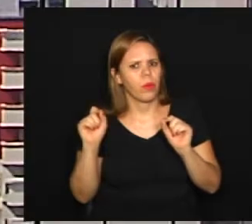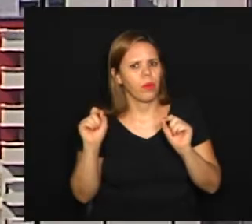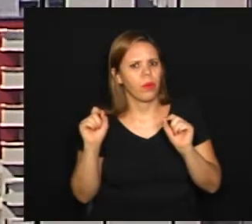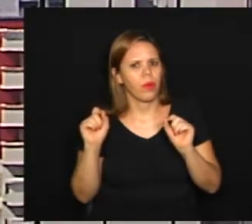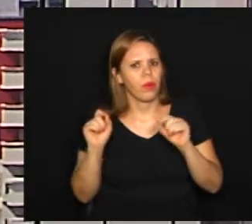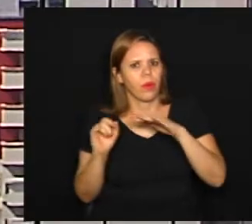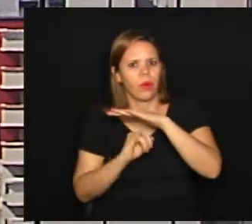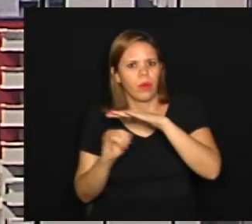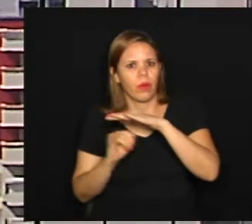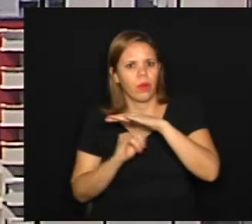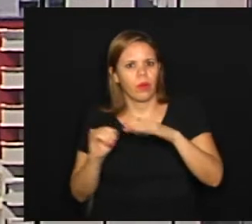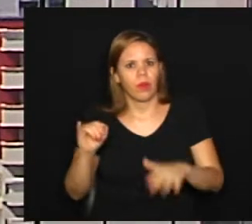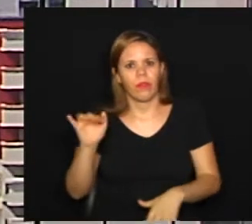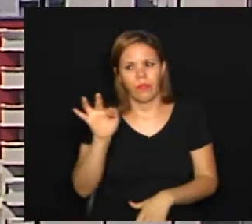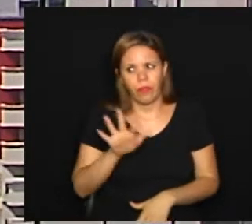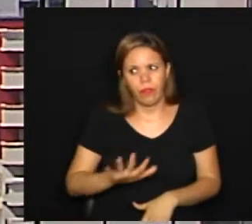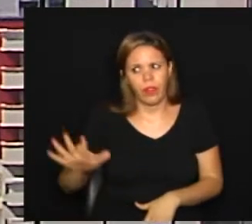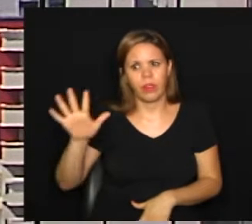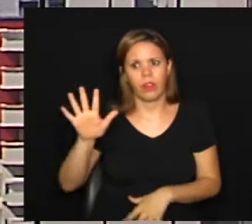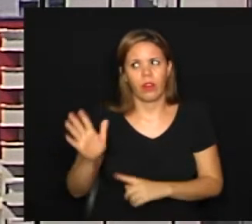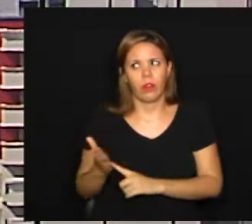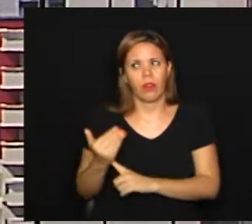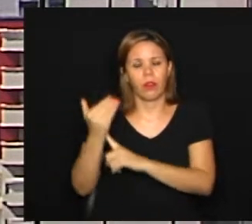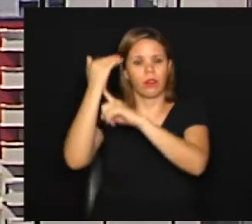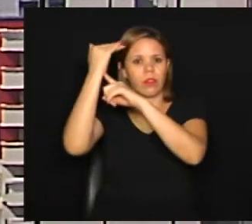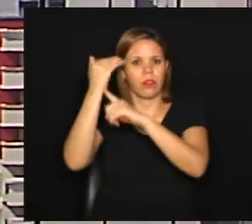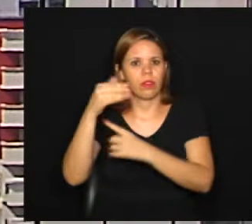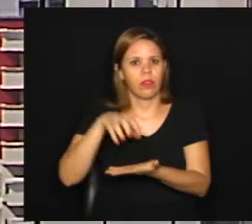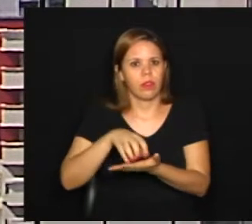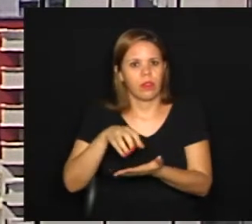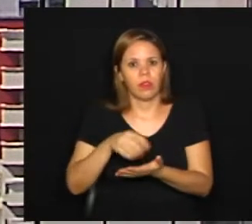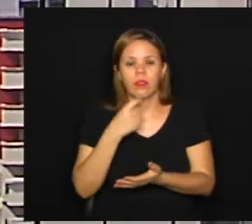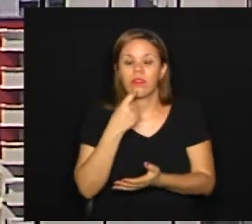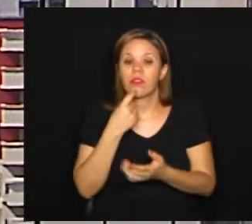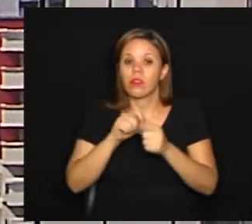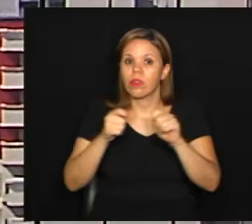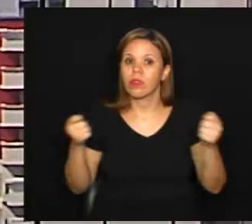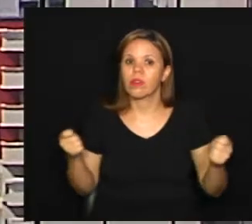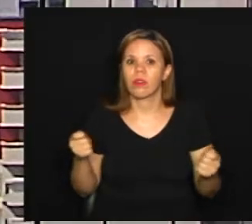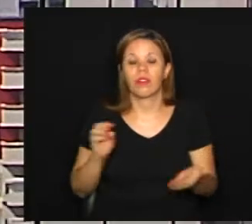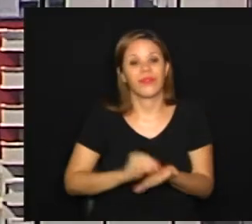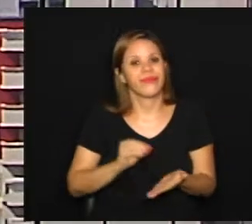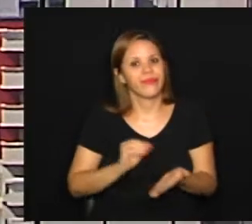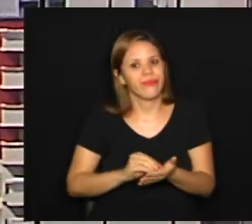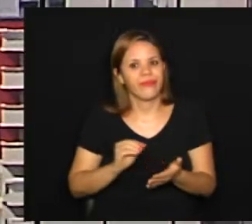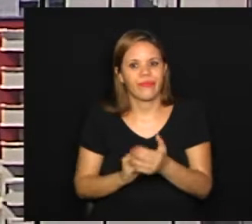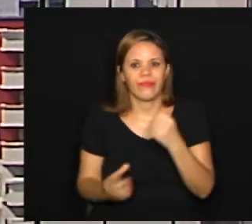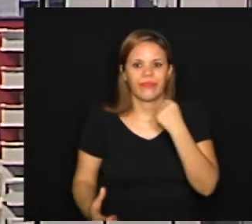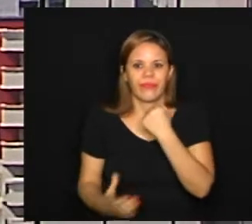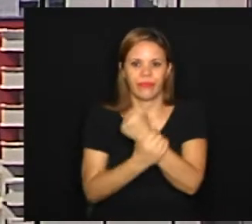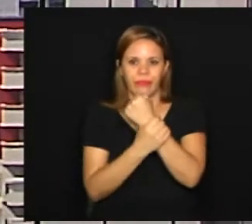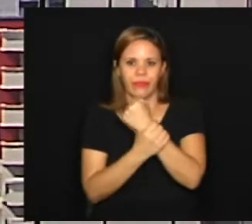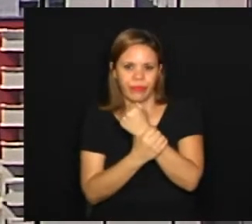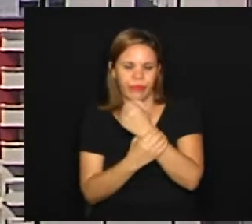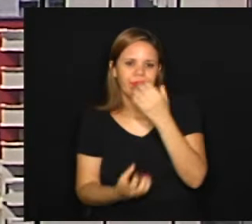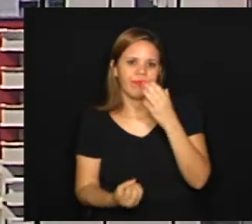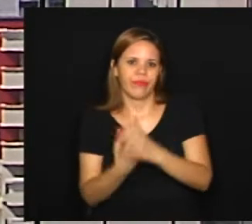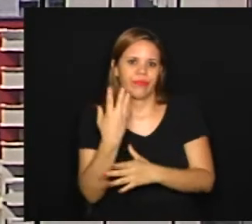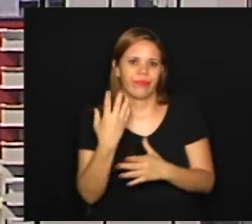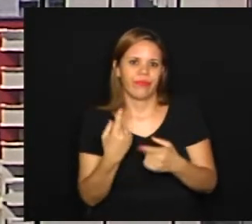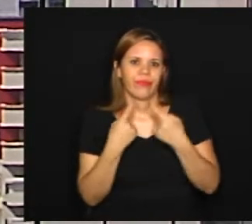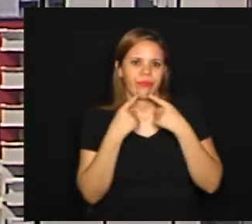do Instituto Federal e Tecnológico da região do Campo Grande, que por falta de segurança, gerou